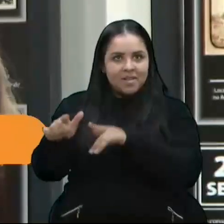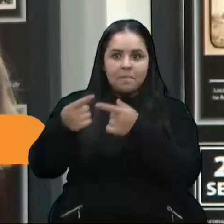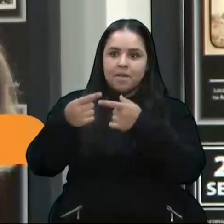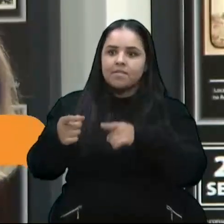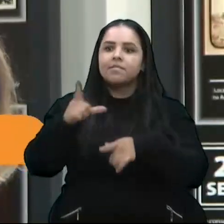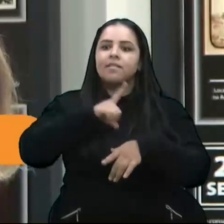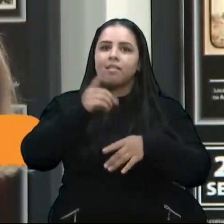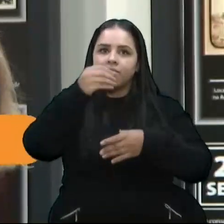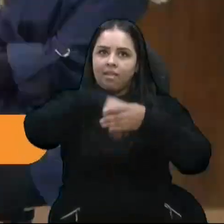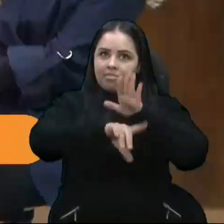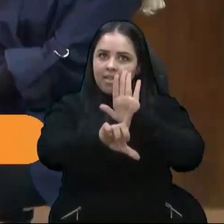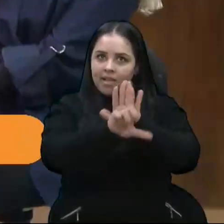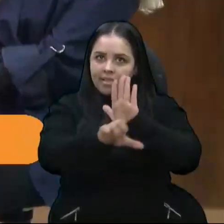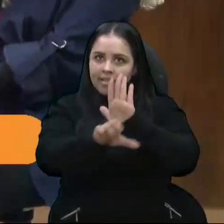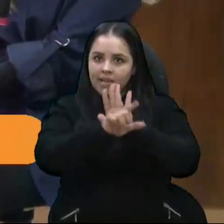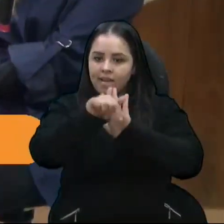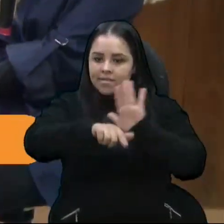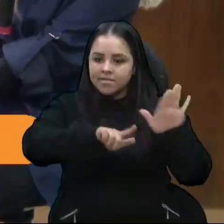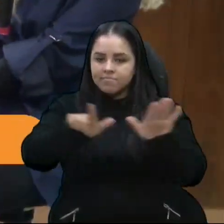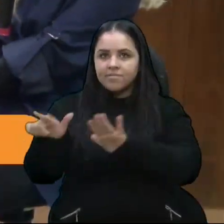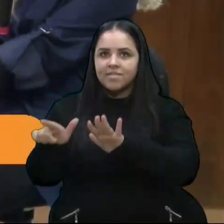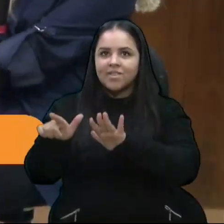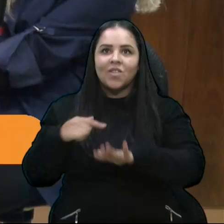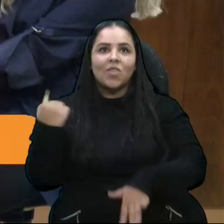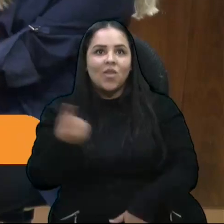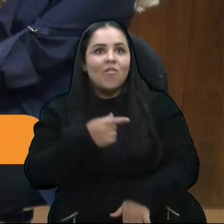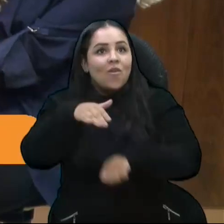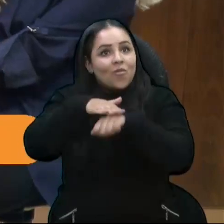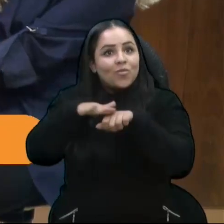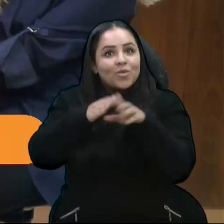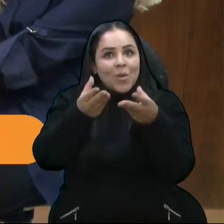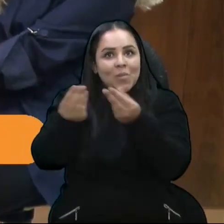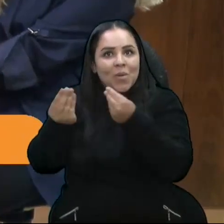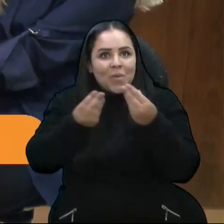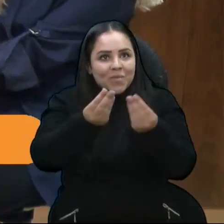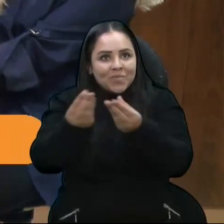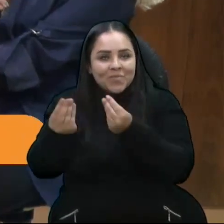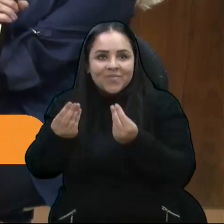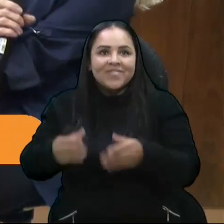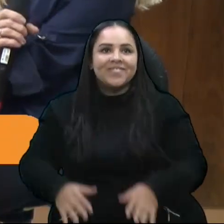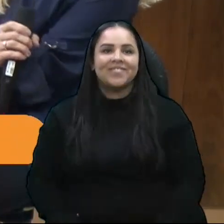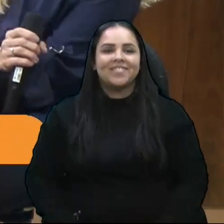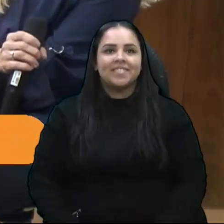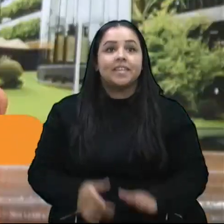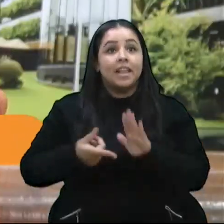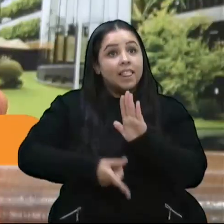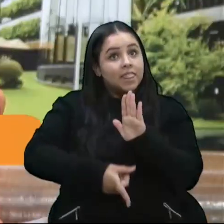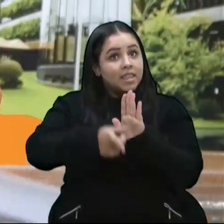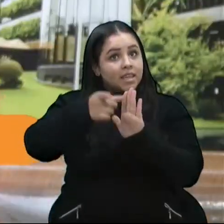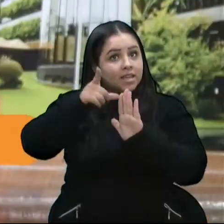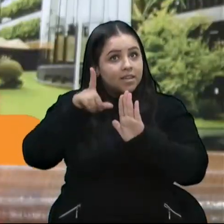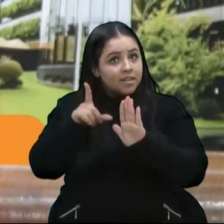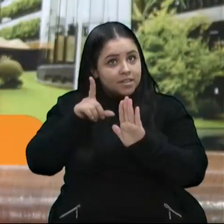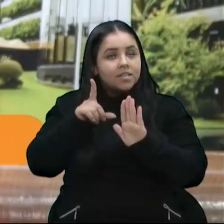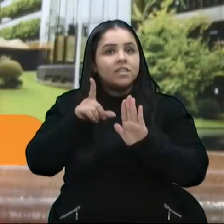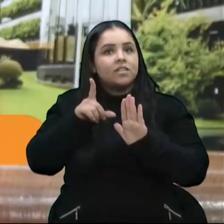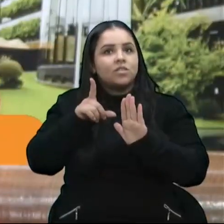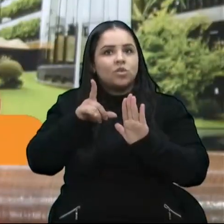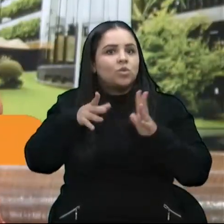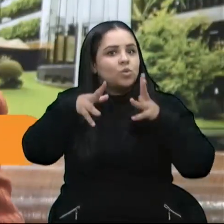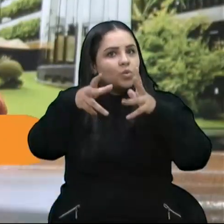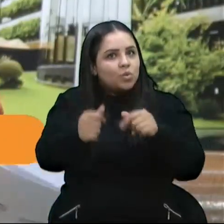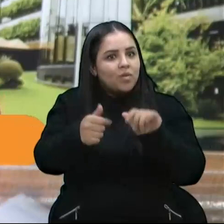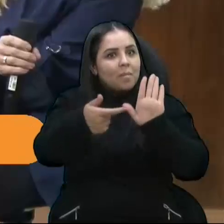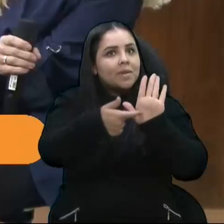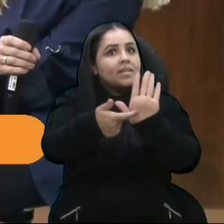lei. E vamos conversar bastante. Vamos lá, né, Vânia? E antes de mais nada, vamos apresentar os nossos convidados,